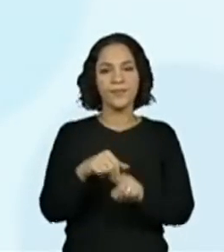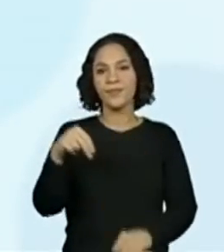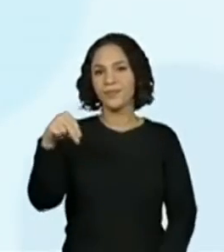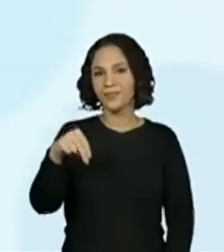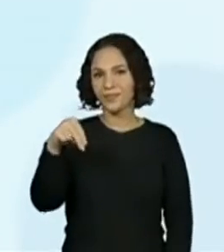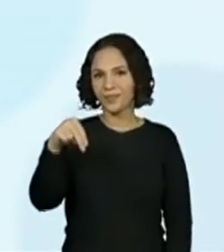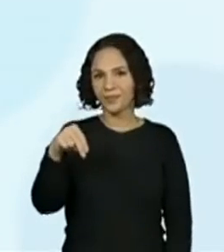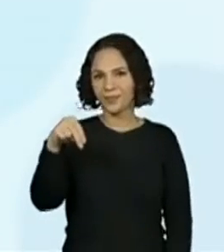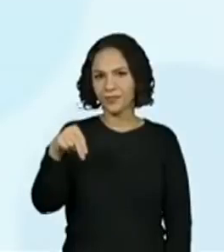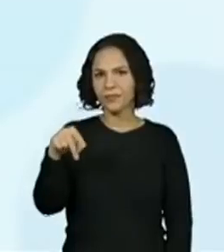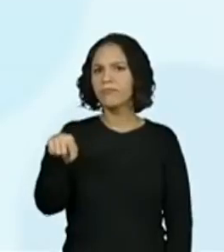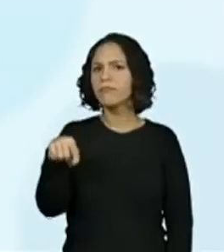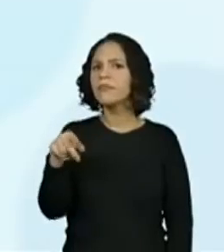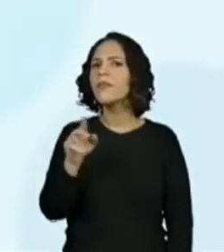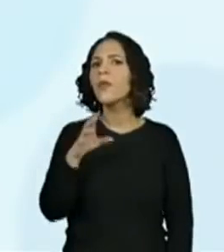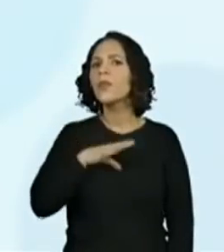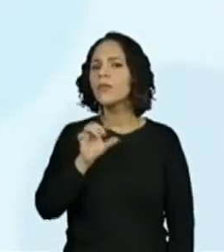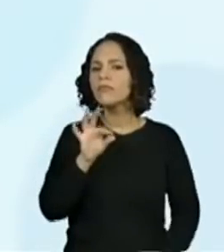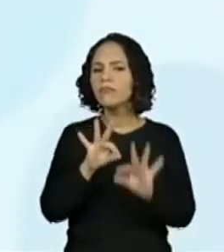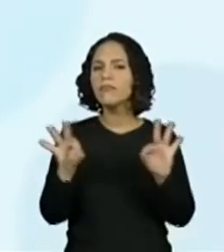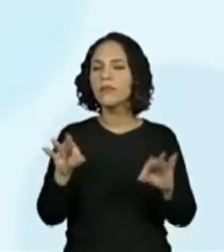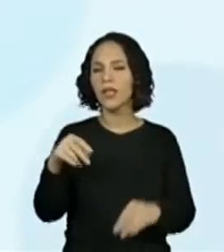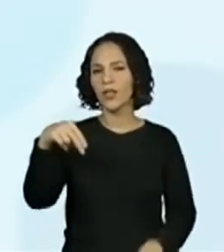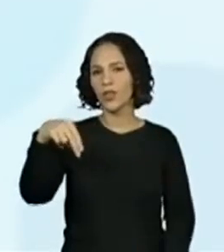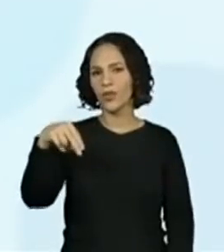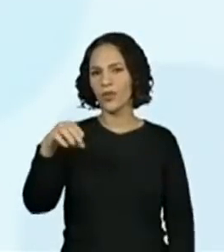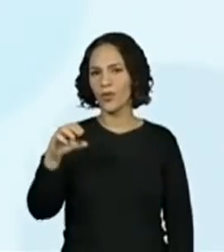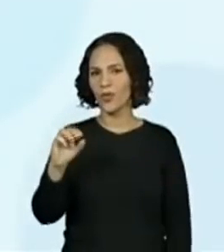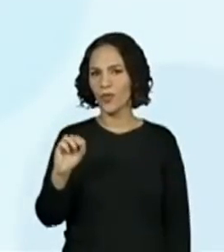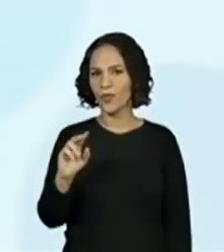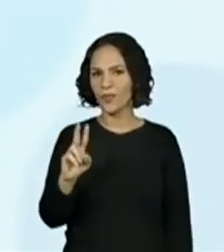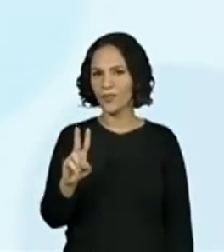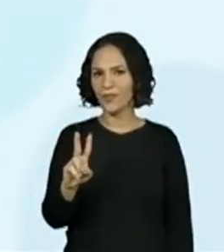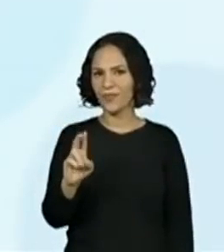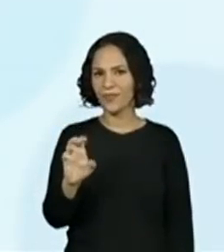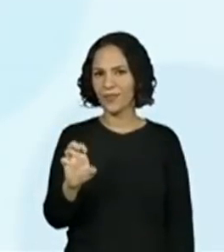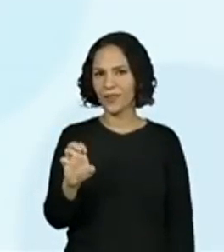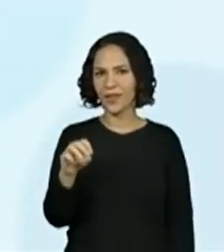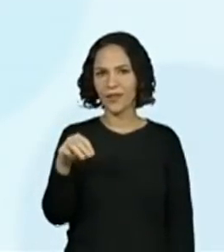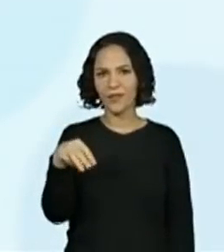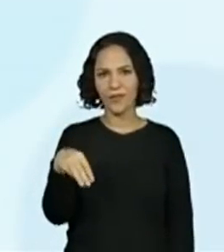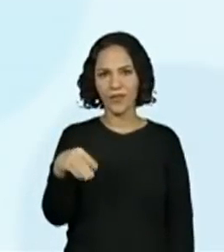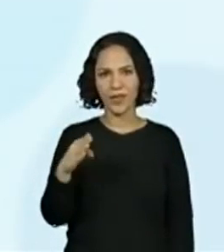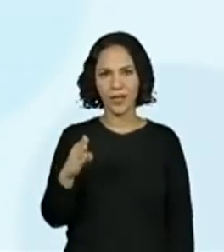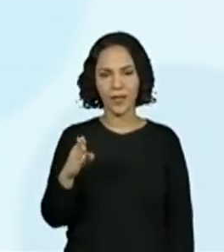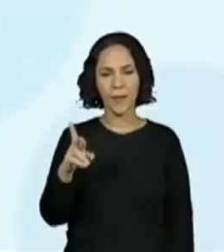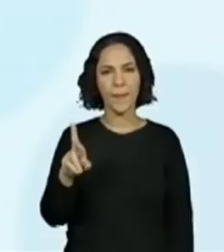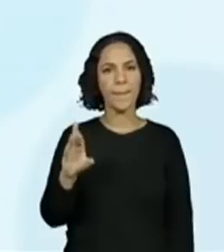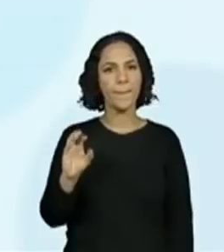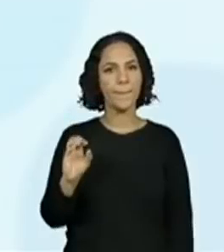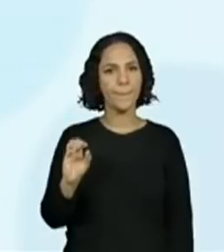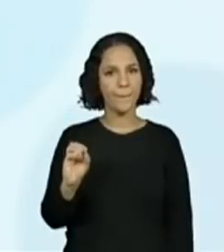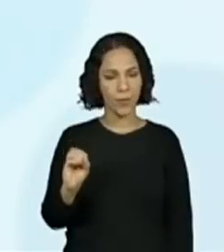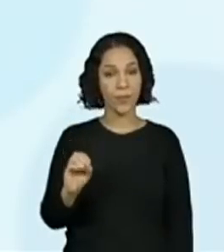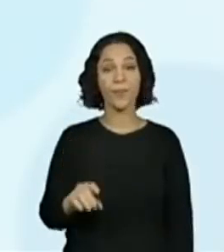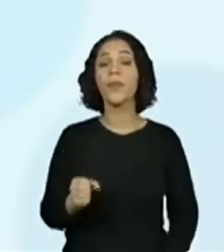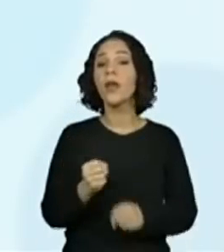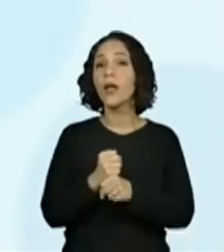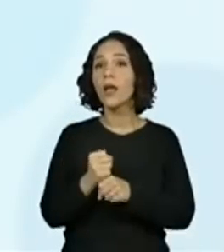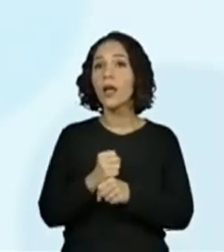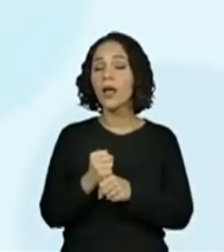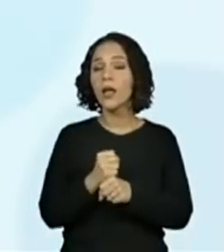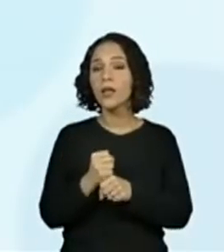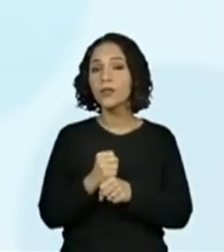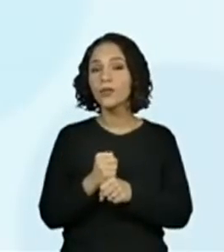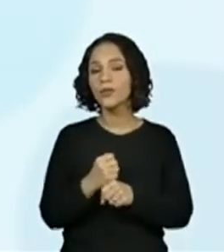De 2020. Que dia da semana é hoje? Hoje é quarta-feira. Ah, legal a gente lembrar isso